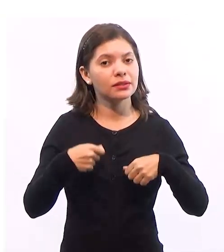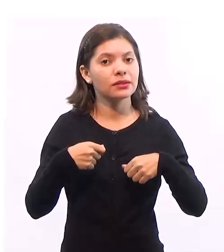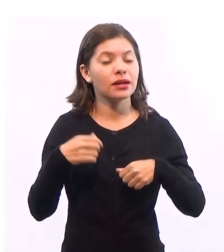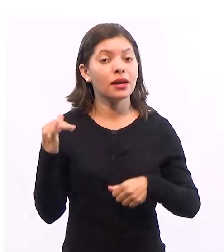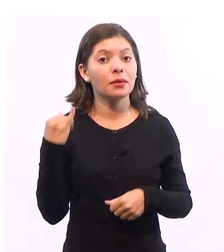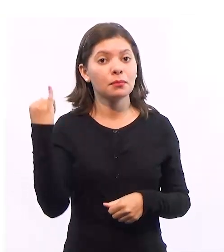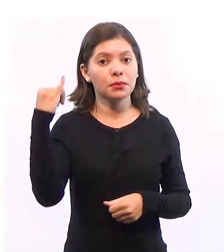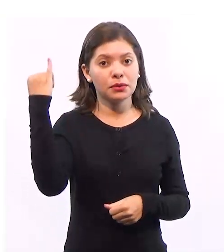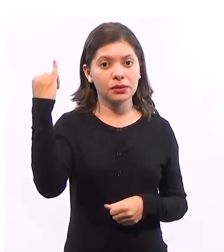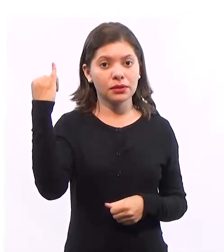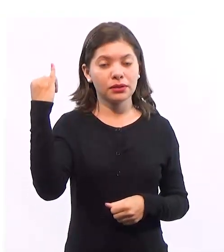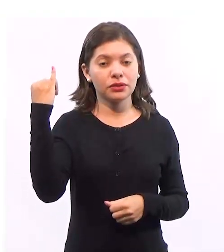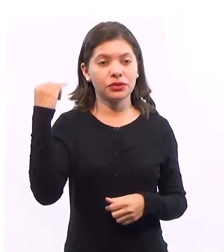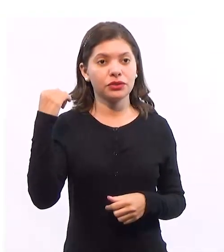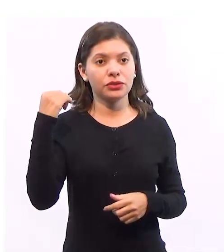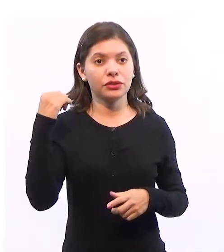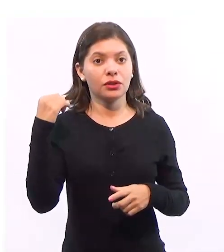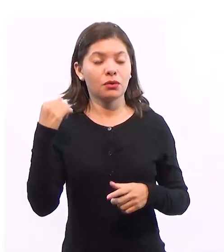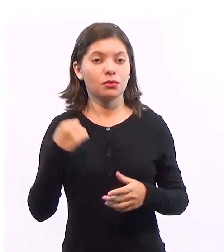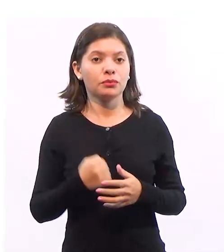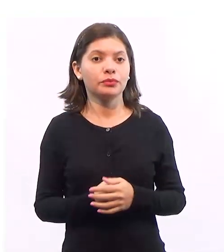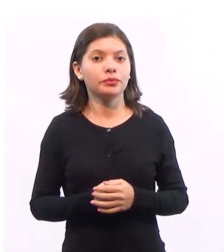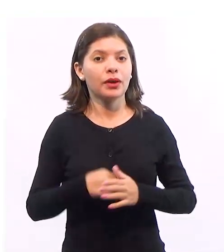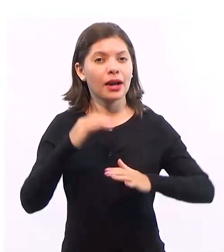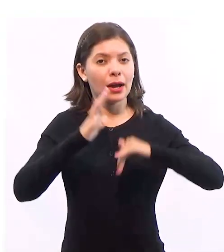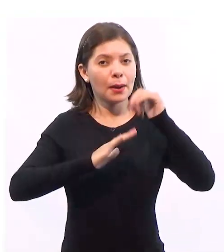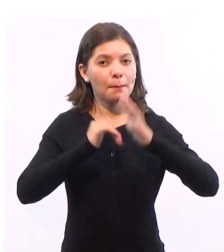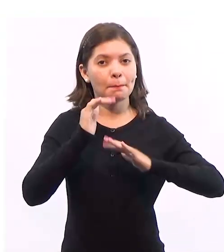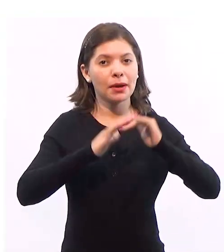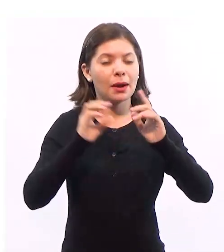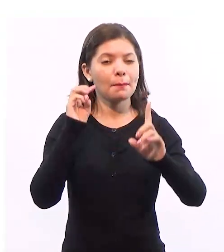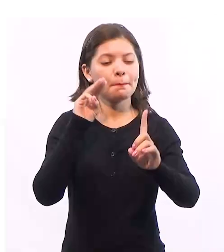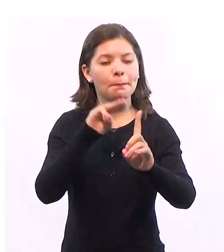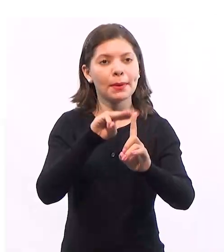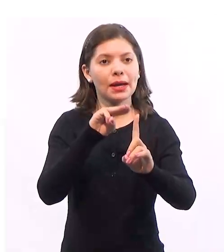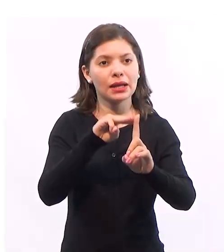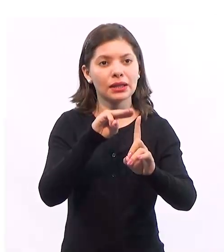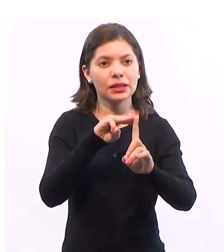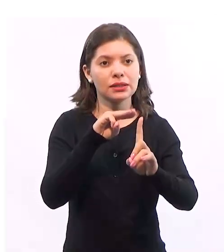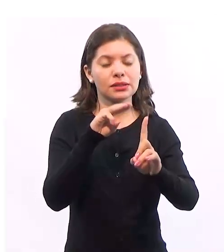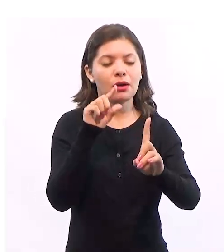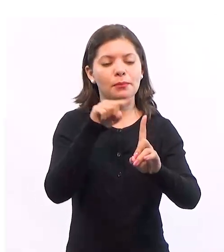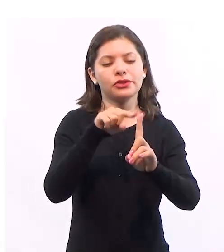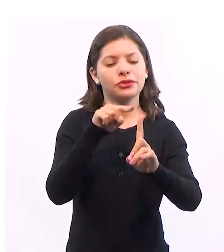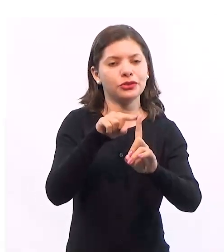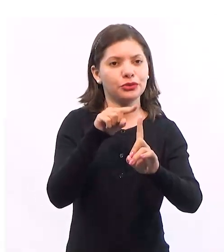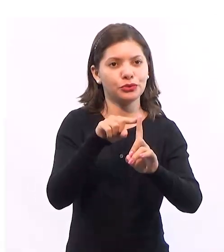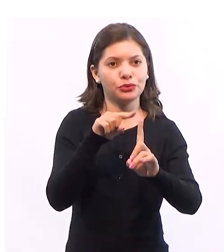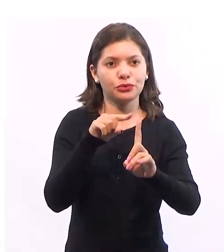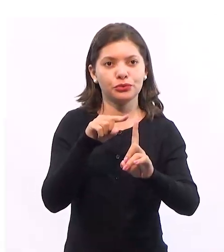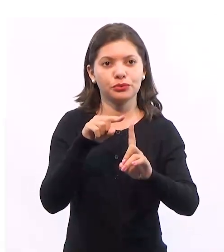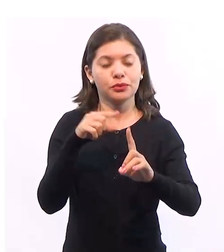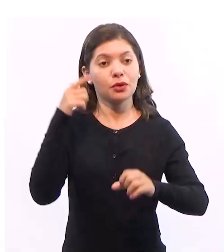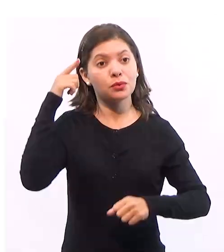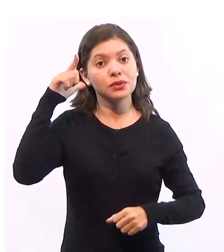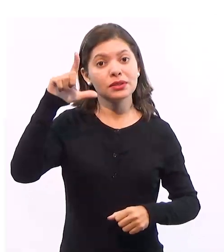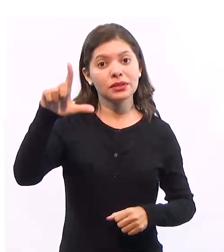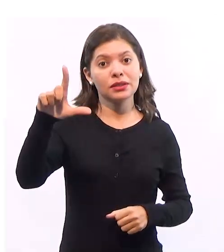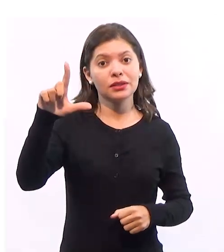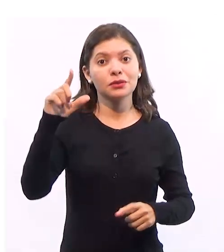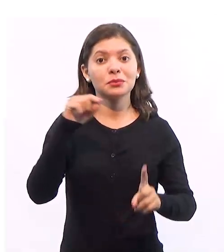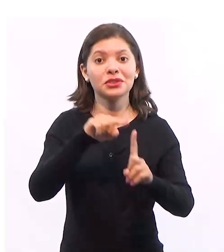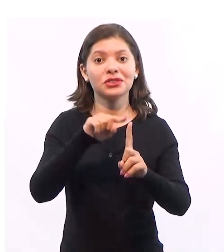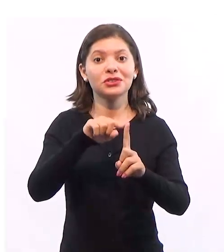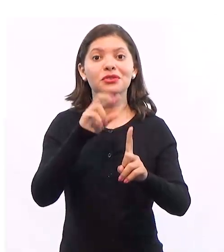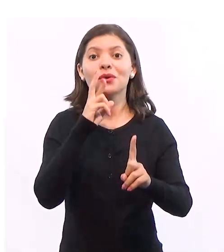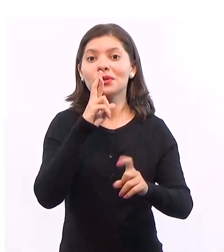efetivamente precisa ser feito, ou seja, implica a capacidade de determinar metas e medidas certas para alcançá-los. O objetivo